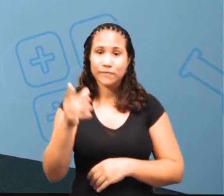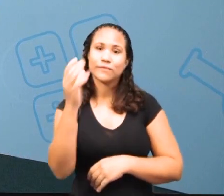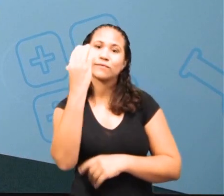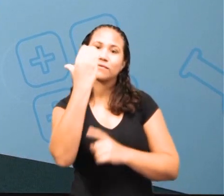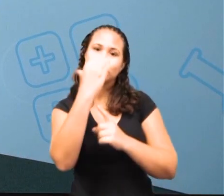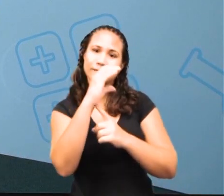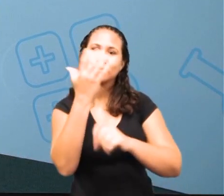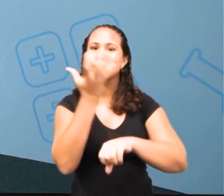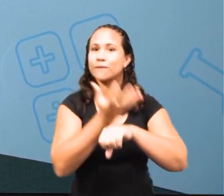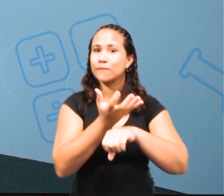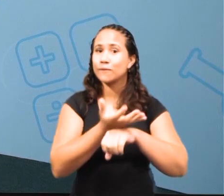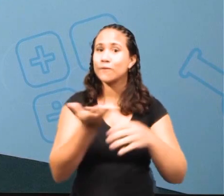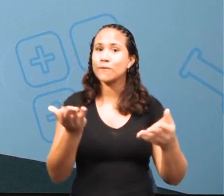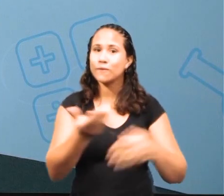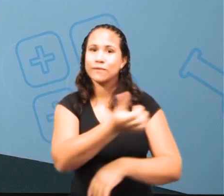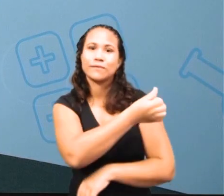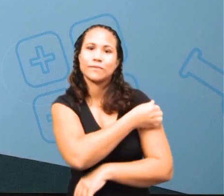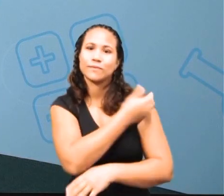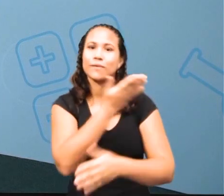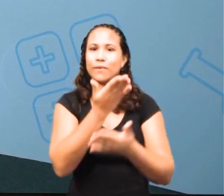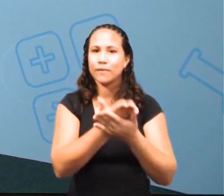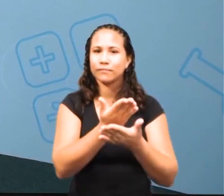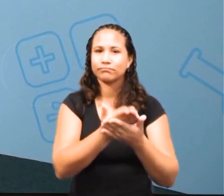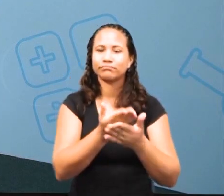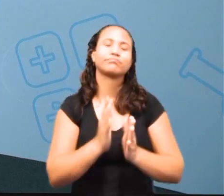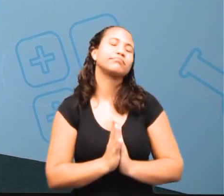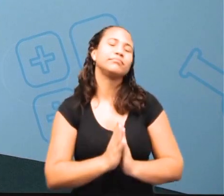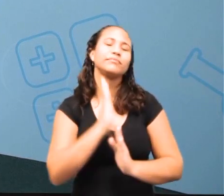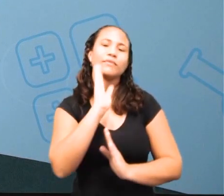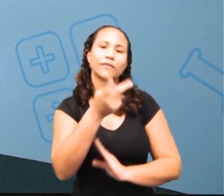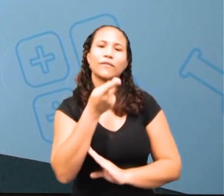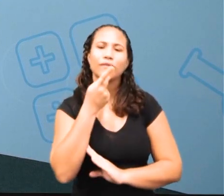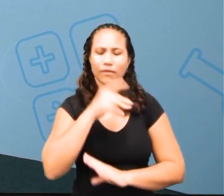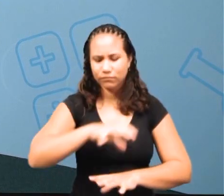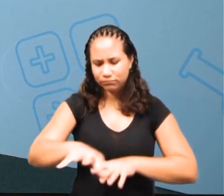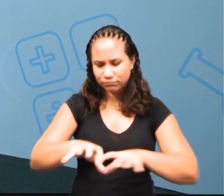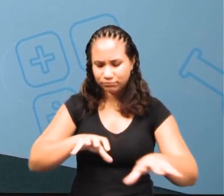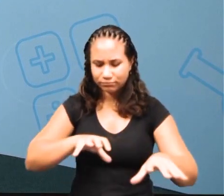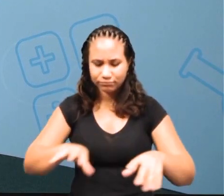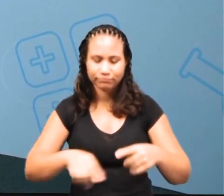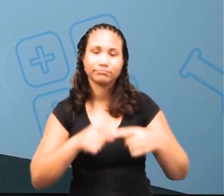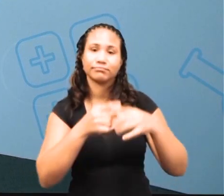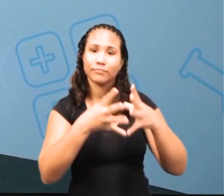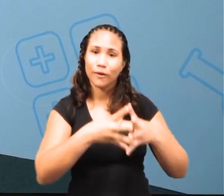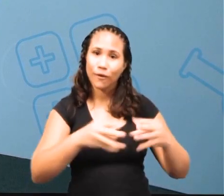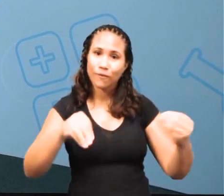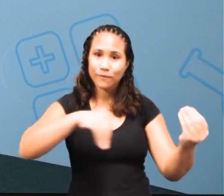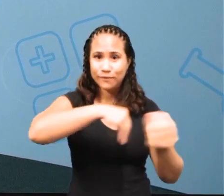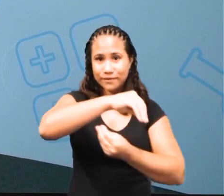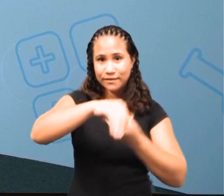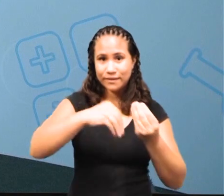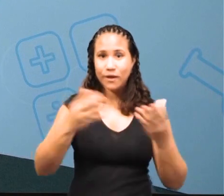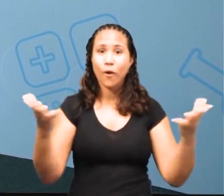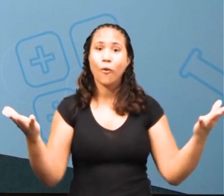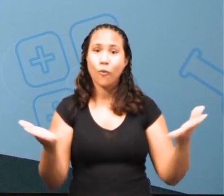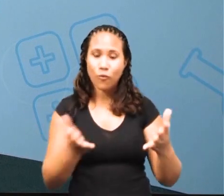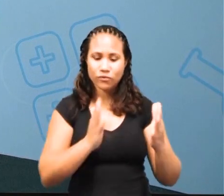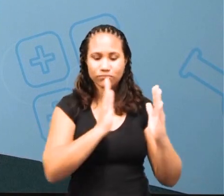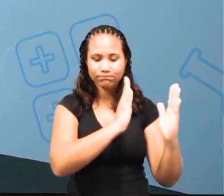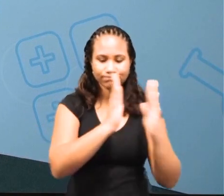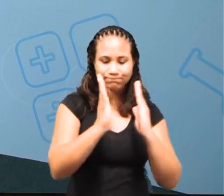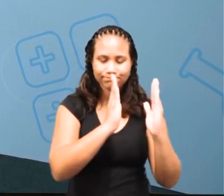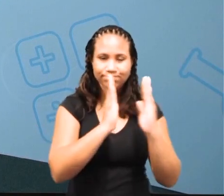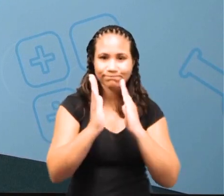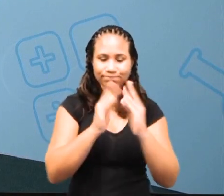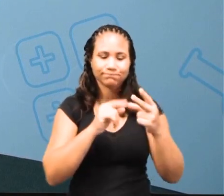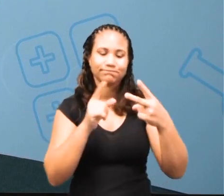aula hoje vai para os 6º anos. A gente já falou sobre processos de separação de misturas homogêneas e hoje a gente vai falar sobre os processos de